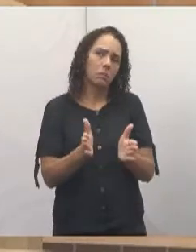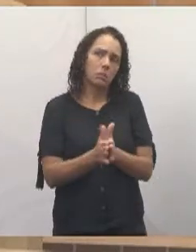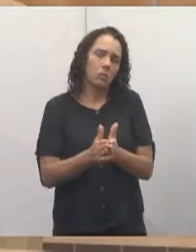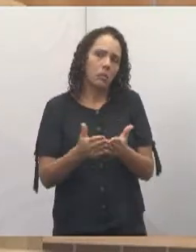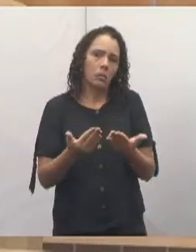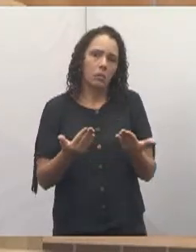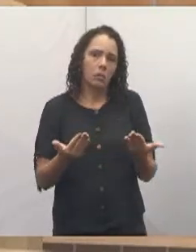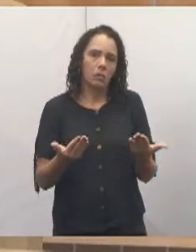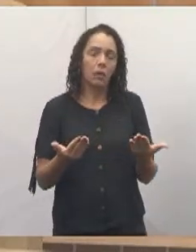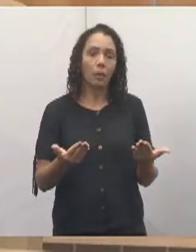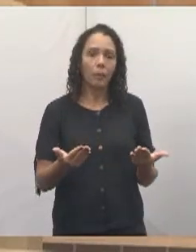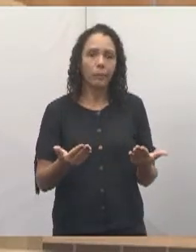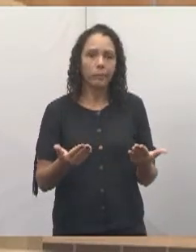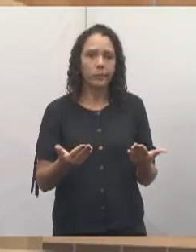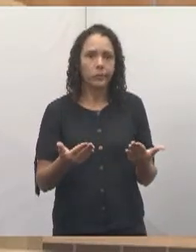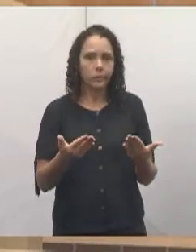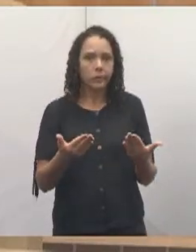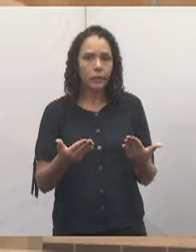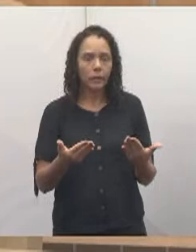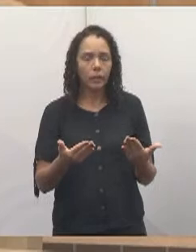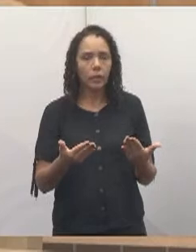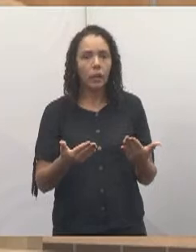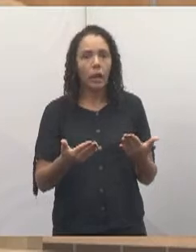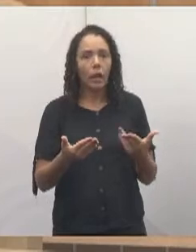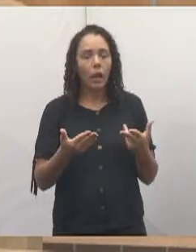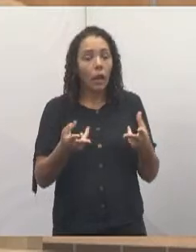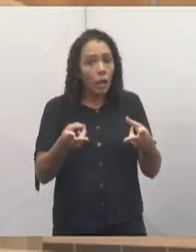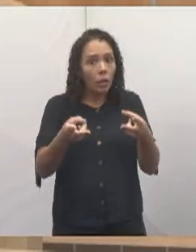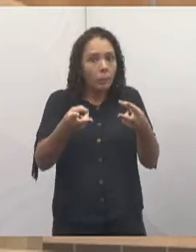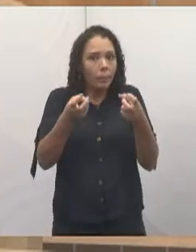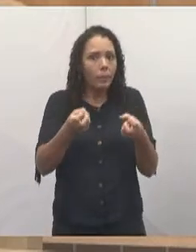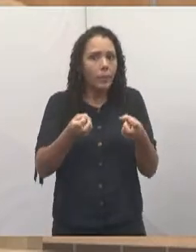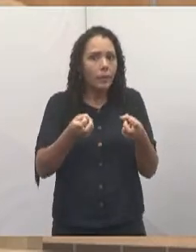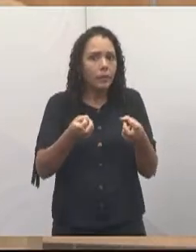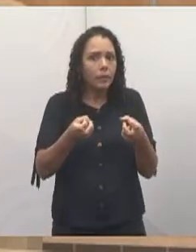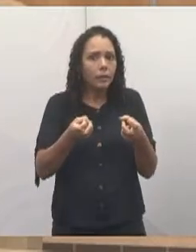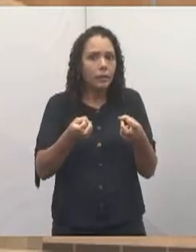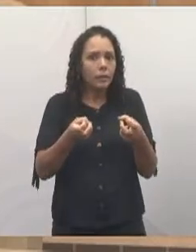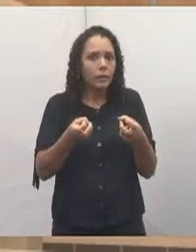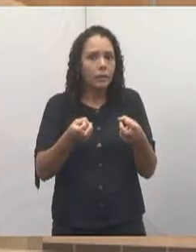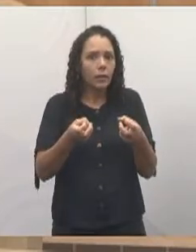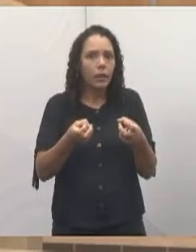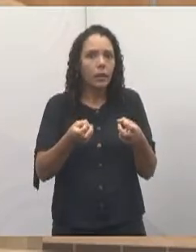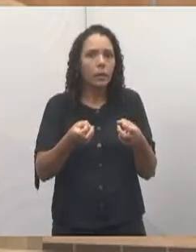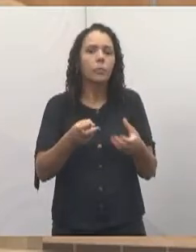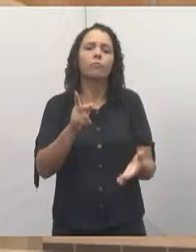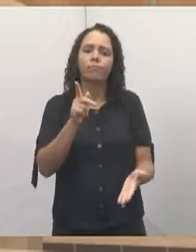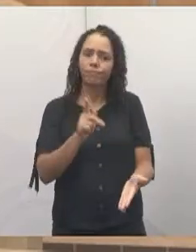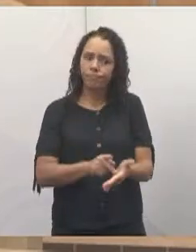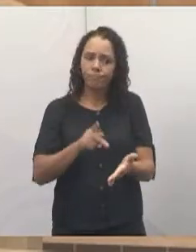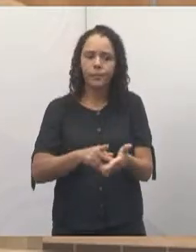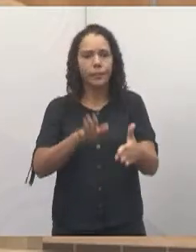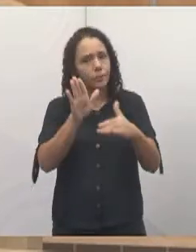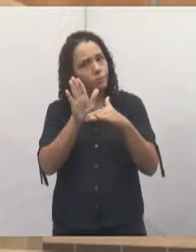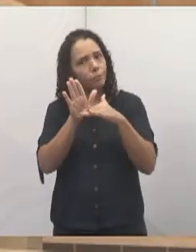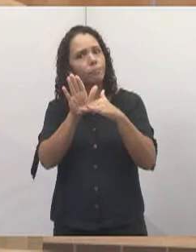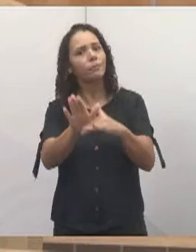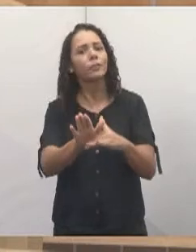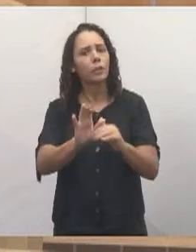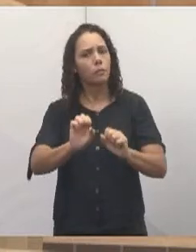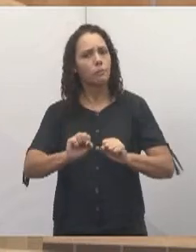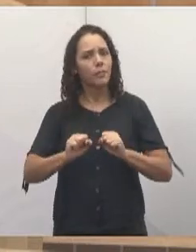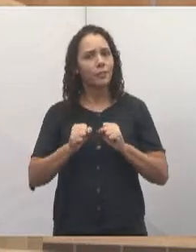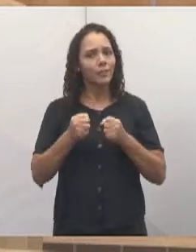você consegue visualizar, você praticamente, né, abraça a causa, né? Porque são casos